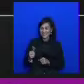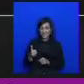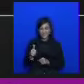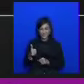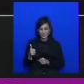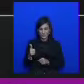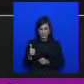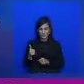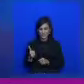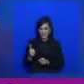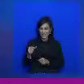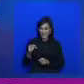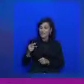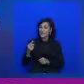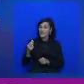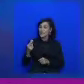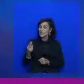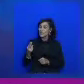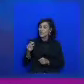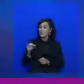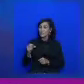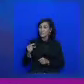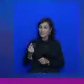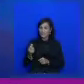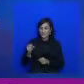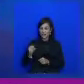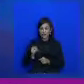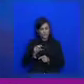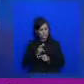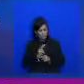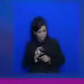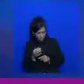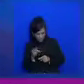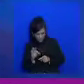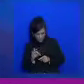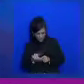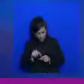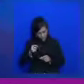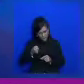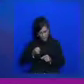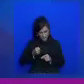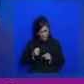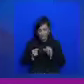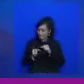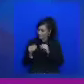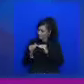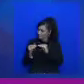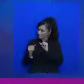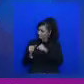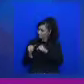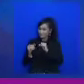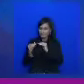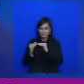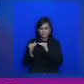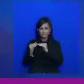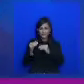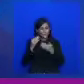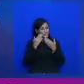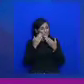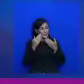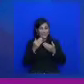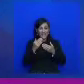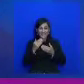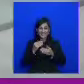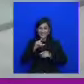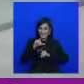e 18. As auditoras confirmam as bolas sorteadas? Sim, confirmo. Sim, confirmo.